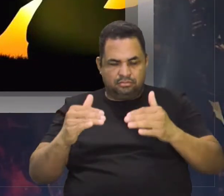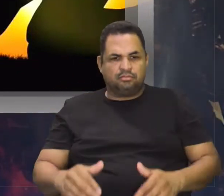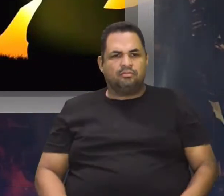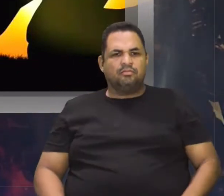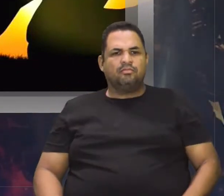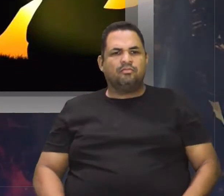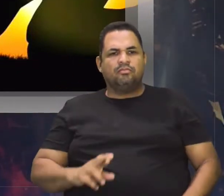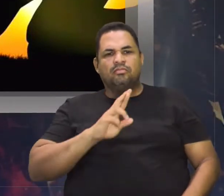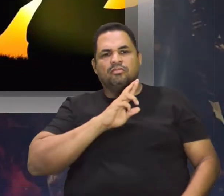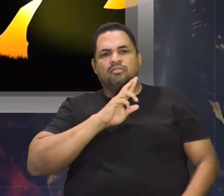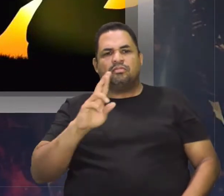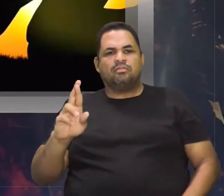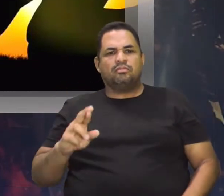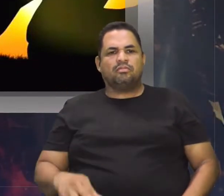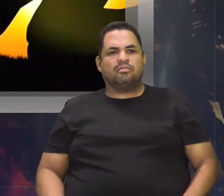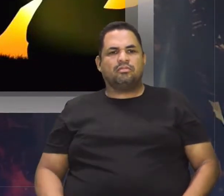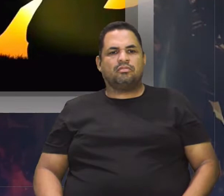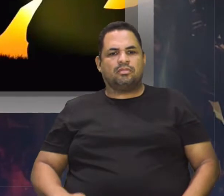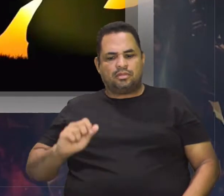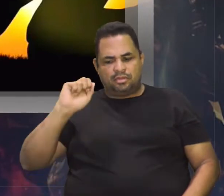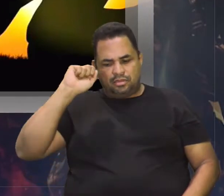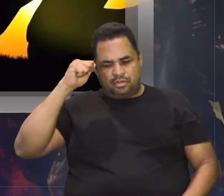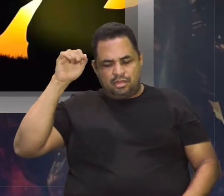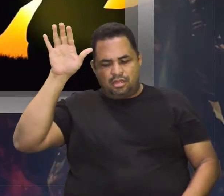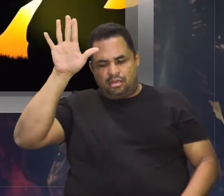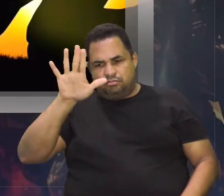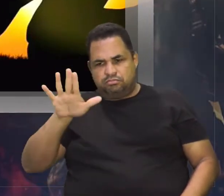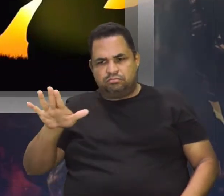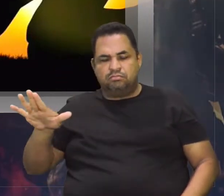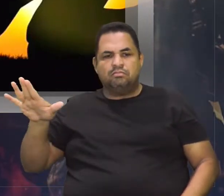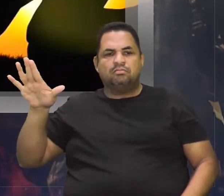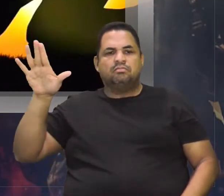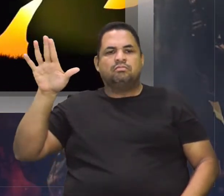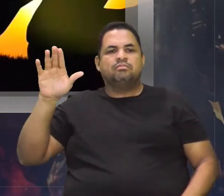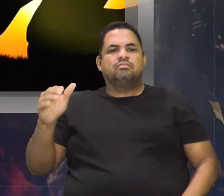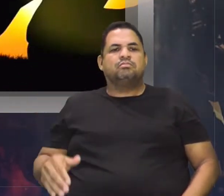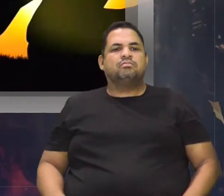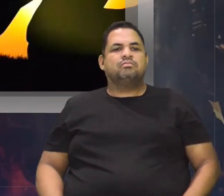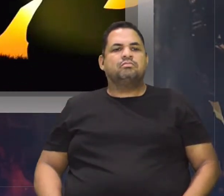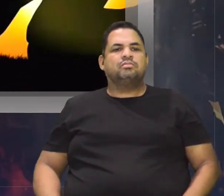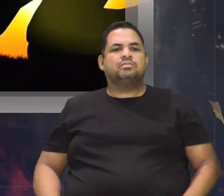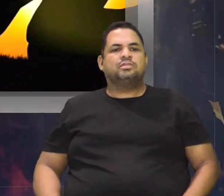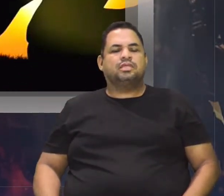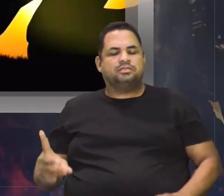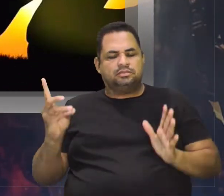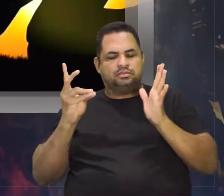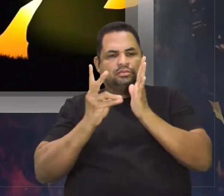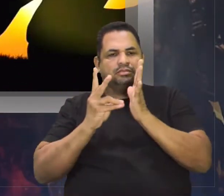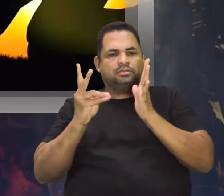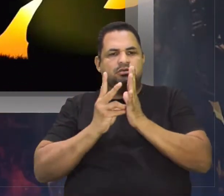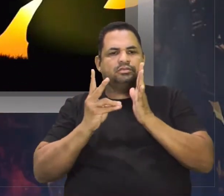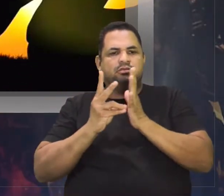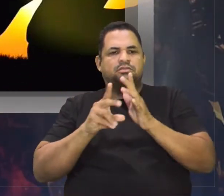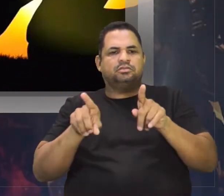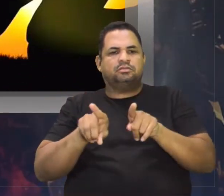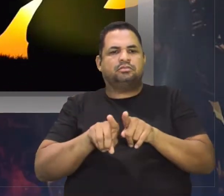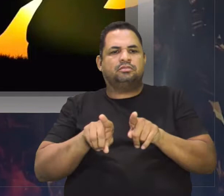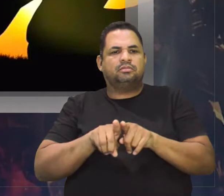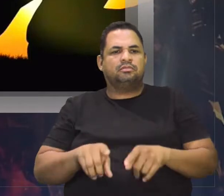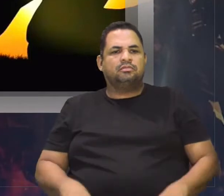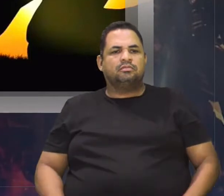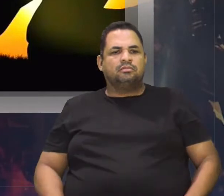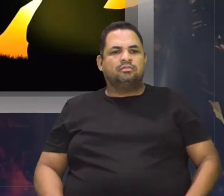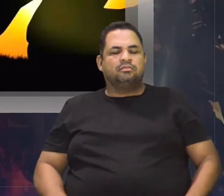as religiões afros, as religiões indígenas.